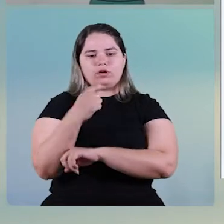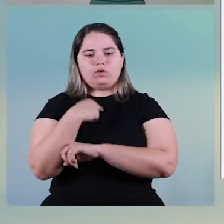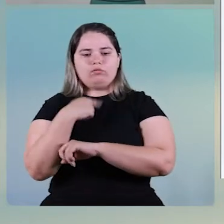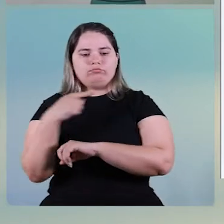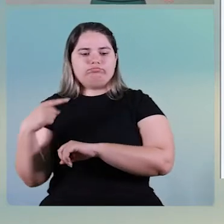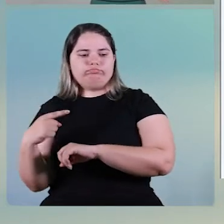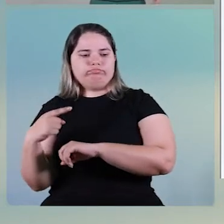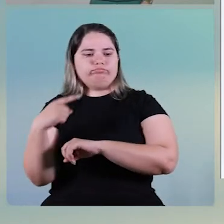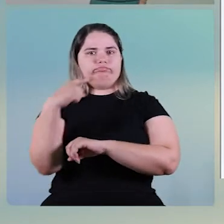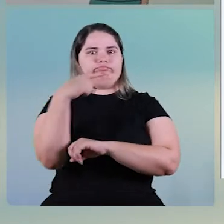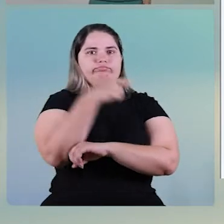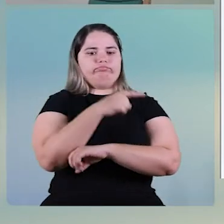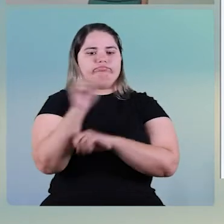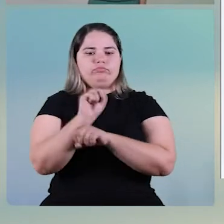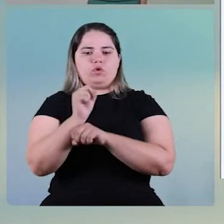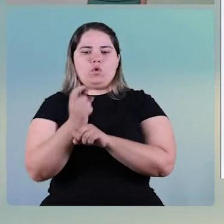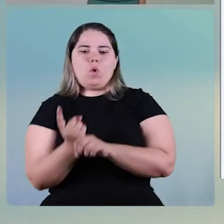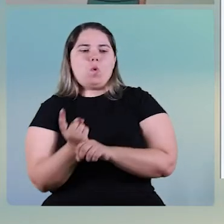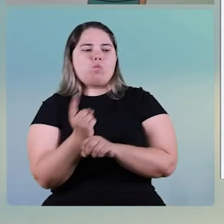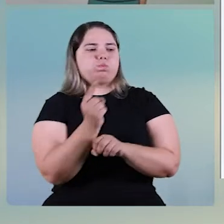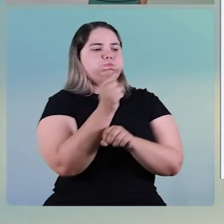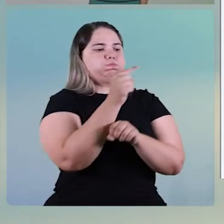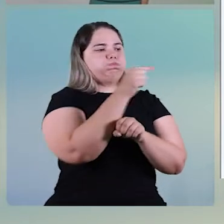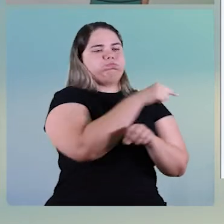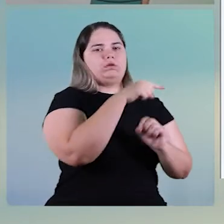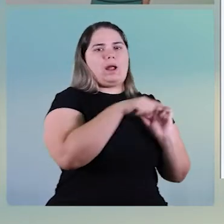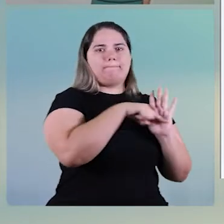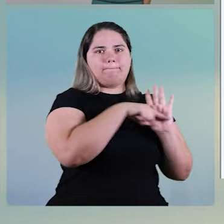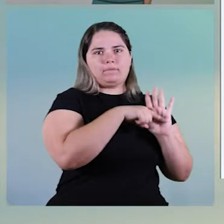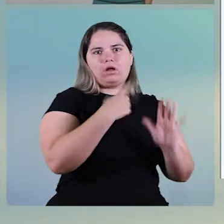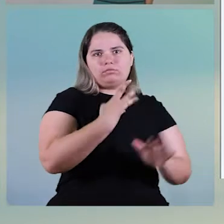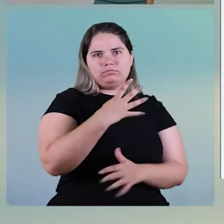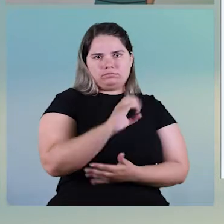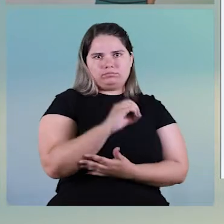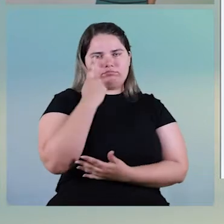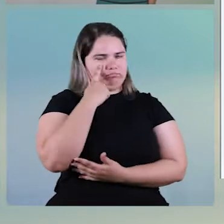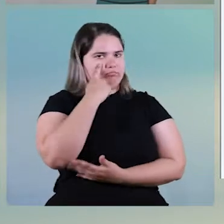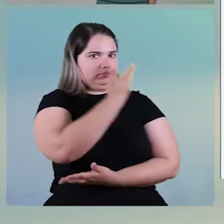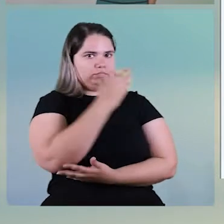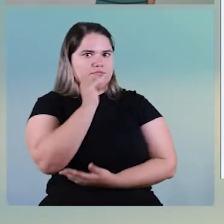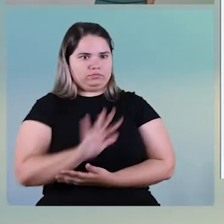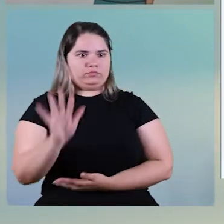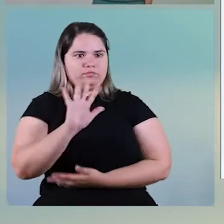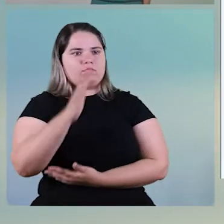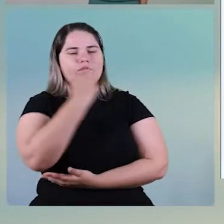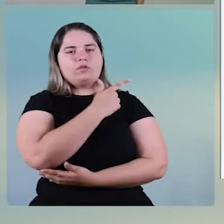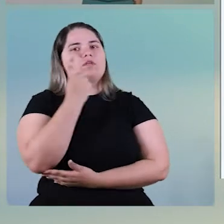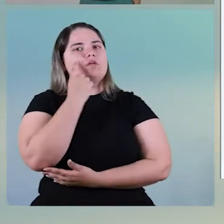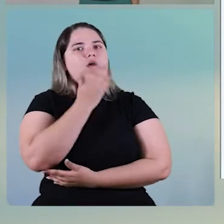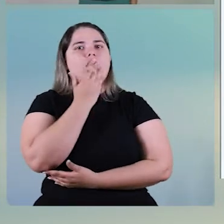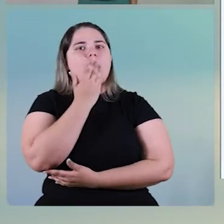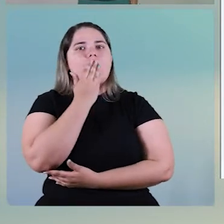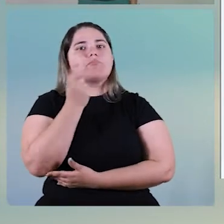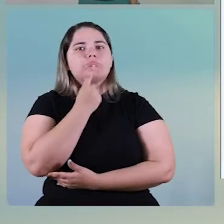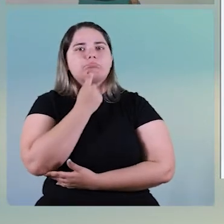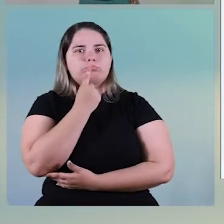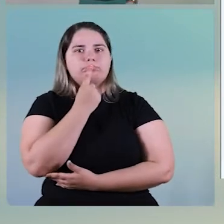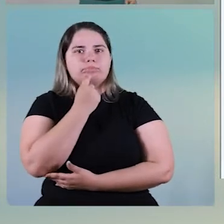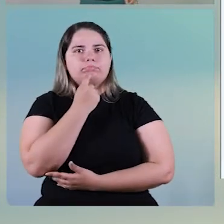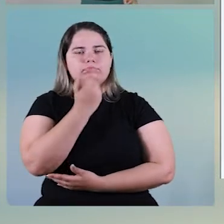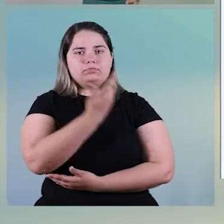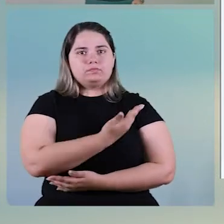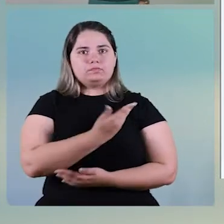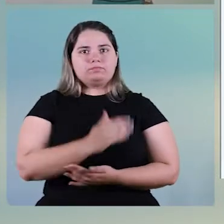a posição menos 40. Observaram aí na figura? Veja aí na figura, olha. Essa linhazinha vermelha, né? Essa